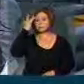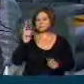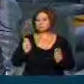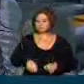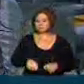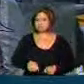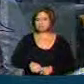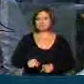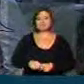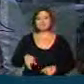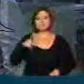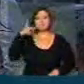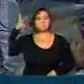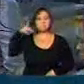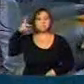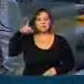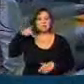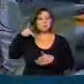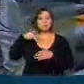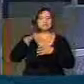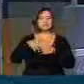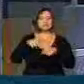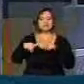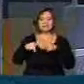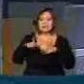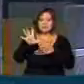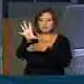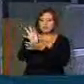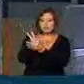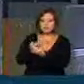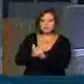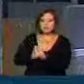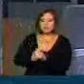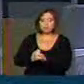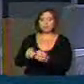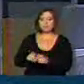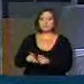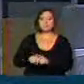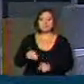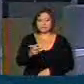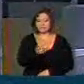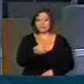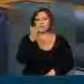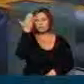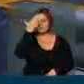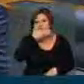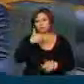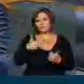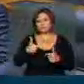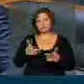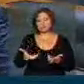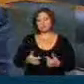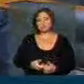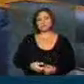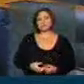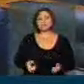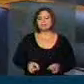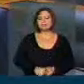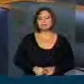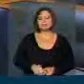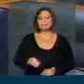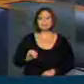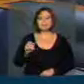competentes, políticos trabalhadores, e esses dois são prova disso. Muito obrigado pela palavra. E não poderia deixar de